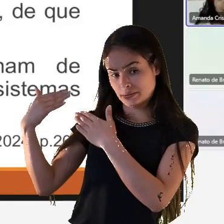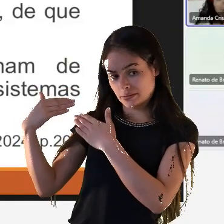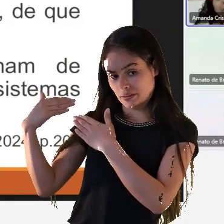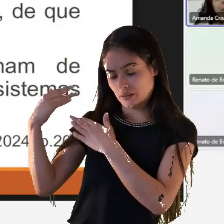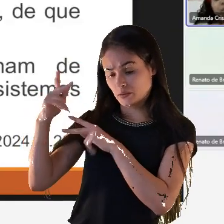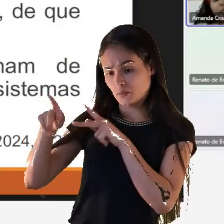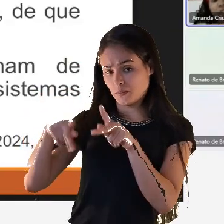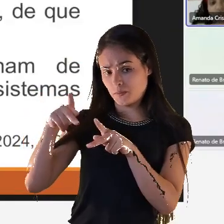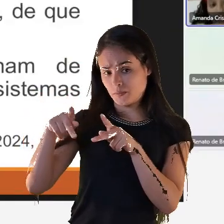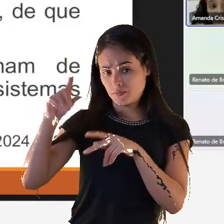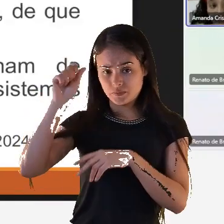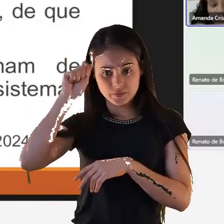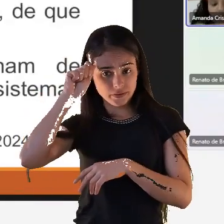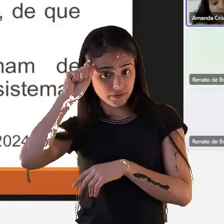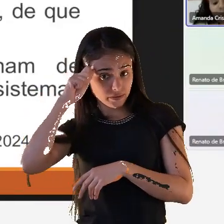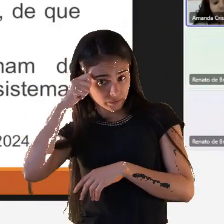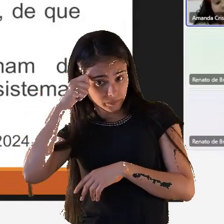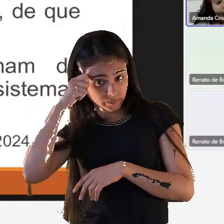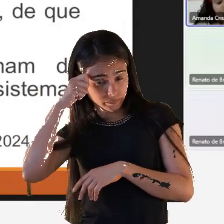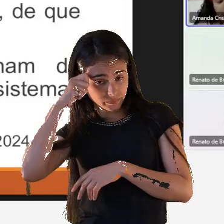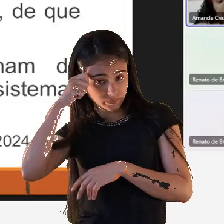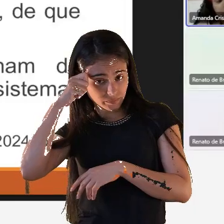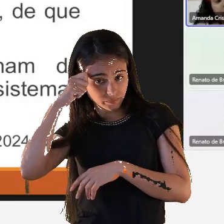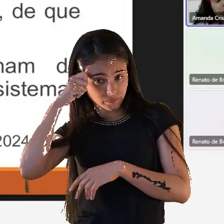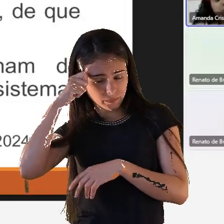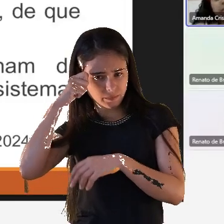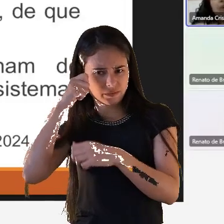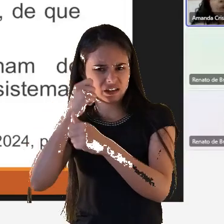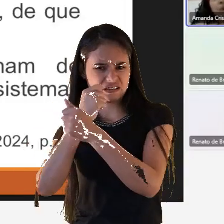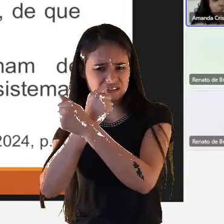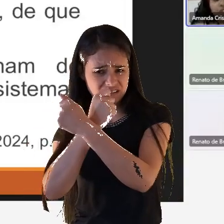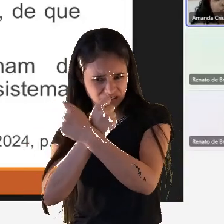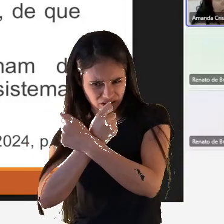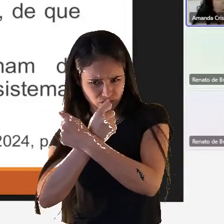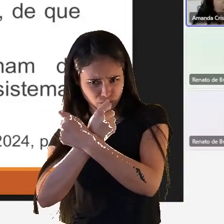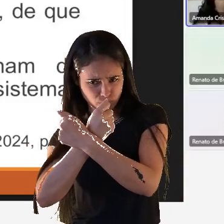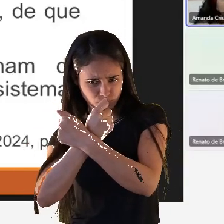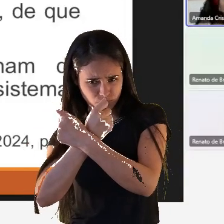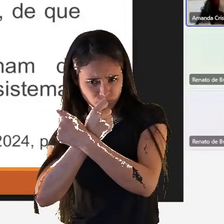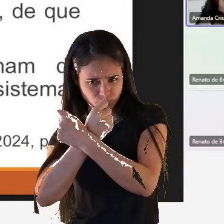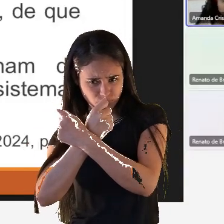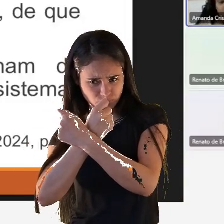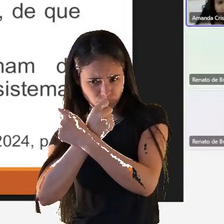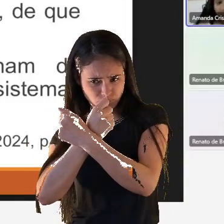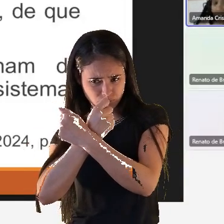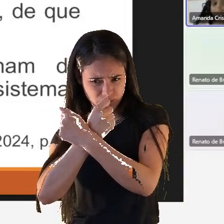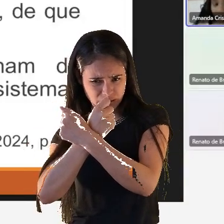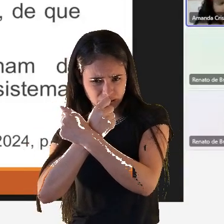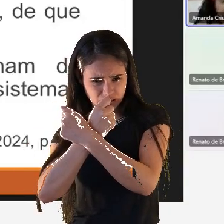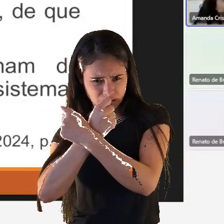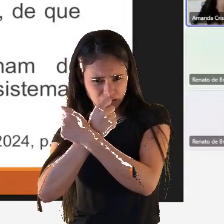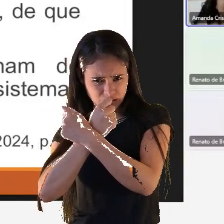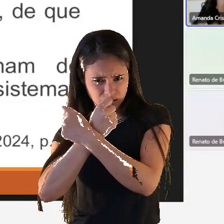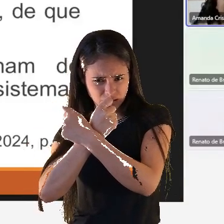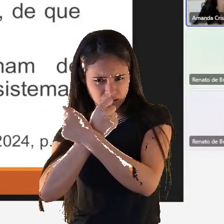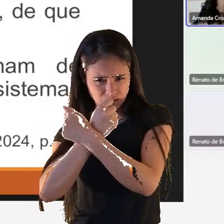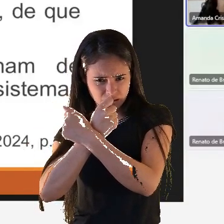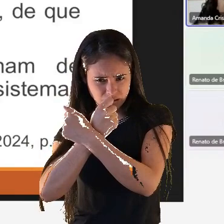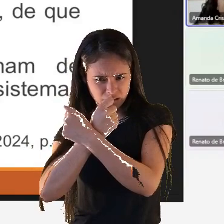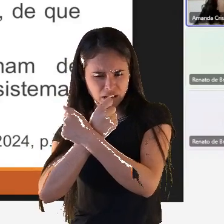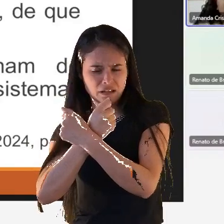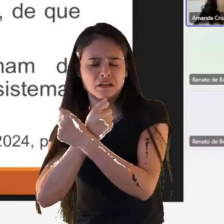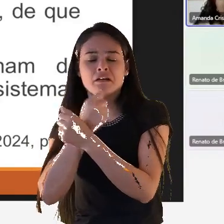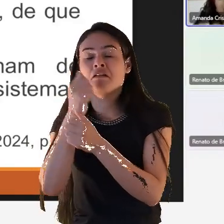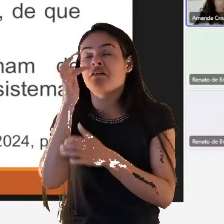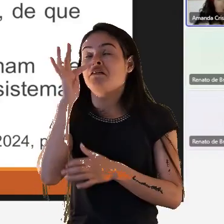escravizada era uma população ignorante e que hoje, mesmo que a gente não tem mais a